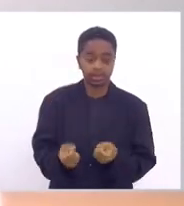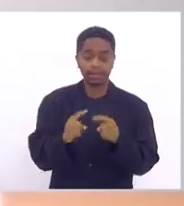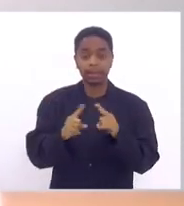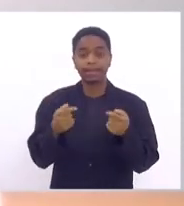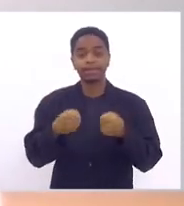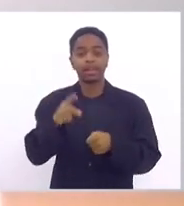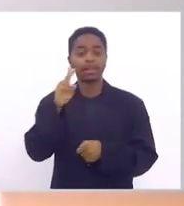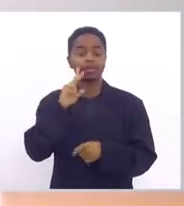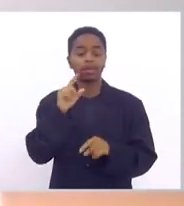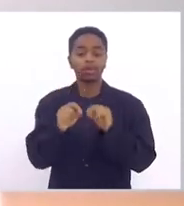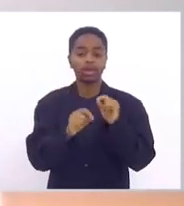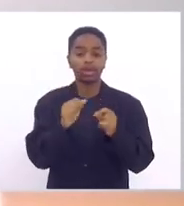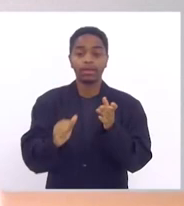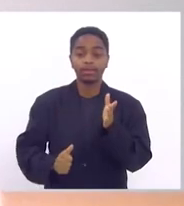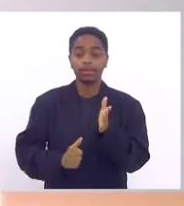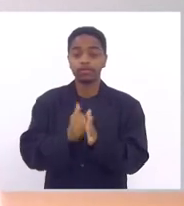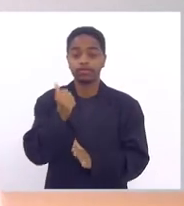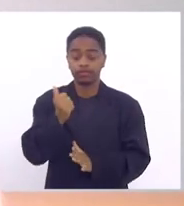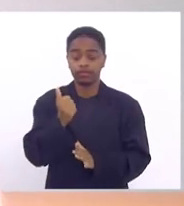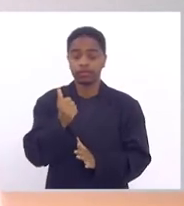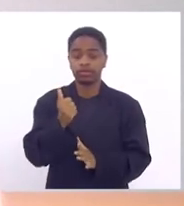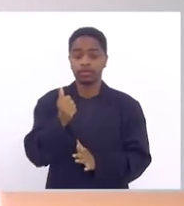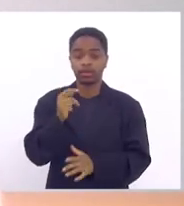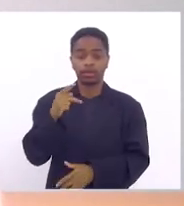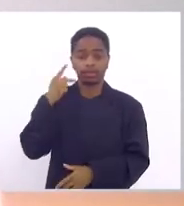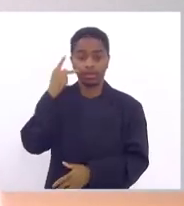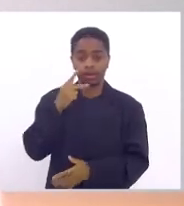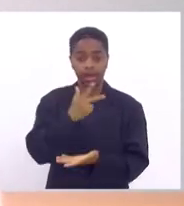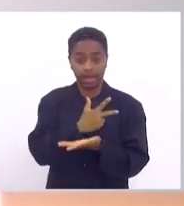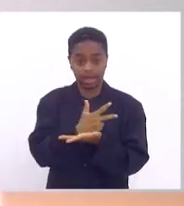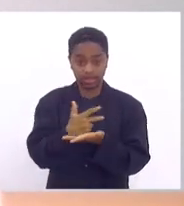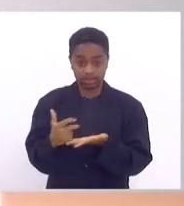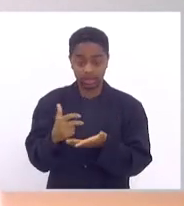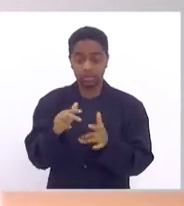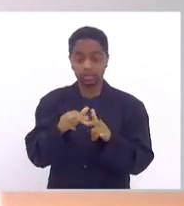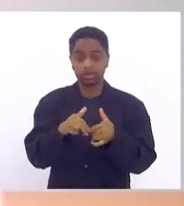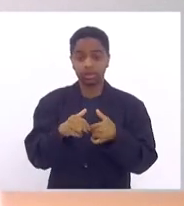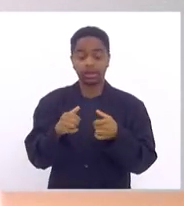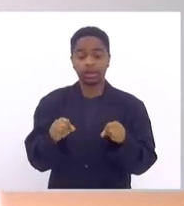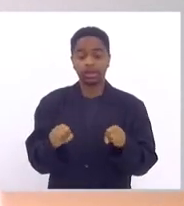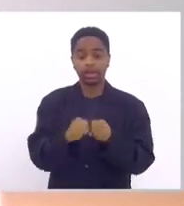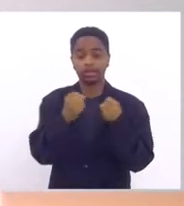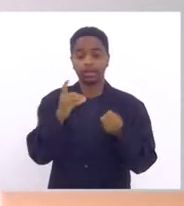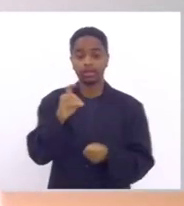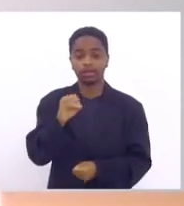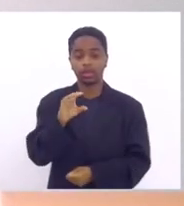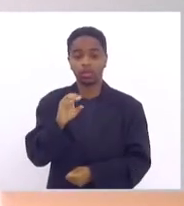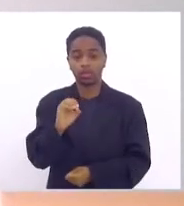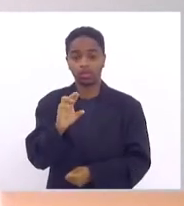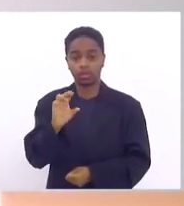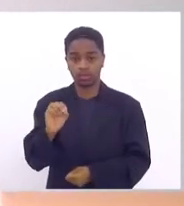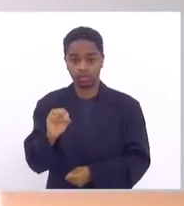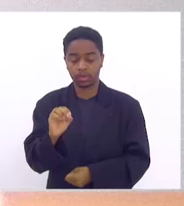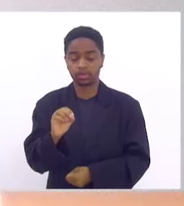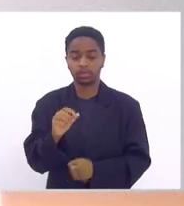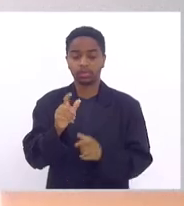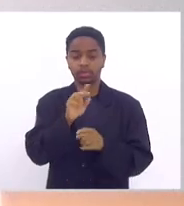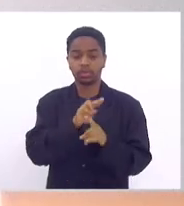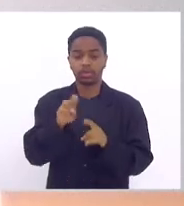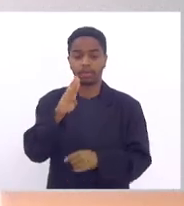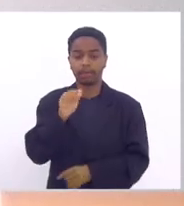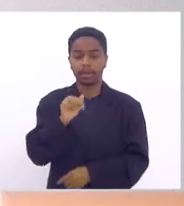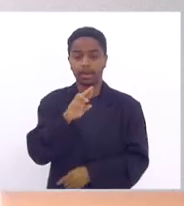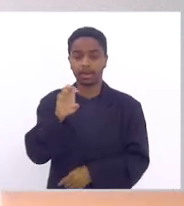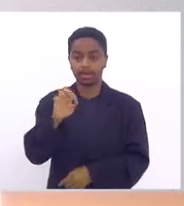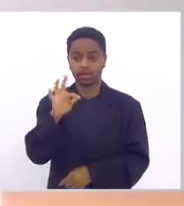caso básico a primeira vez que um parlamentar foi caçado por quebra de decoro parlamentar Barreto Pinto PTB de São Paulo foi porque ele